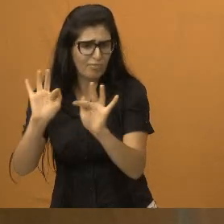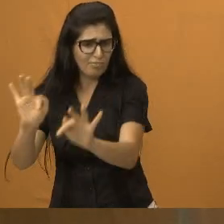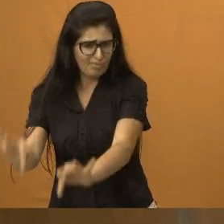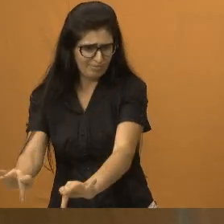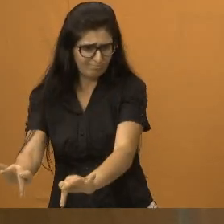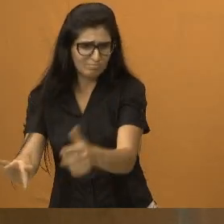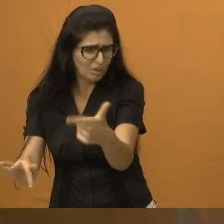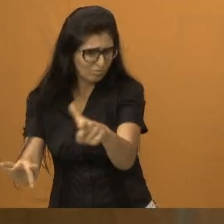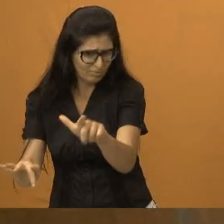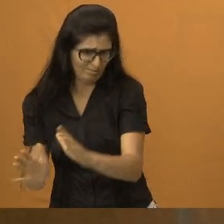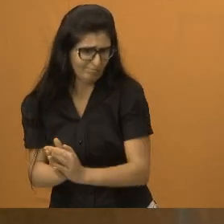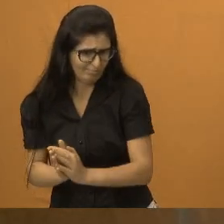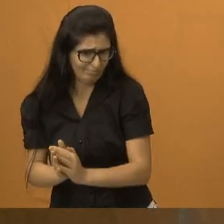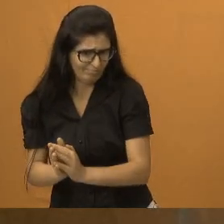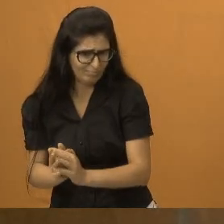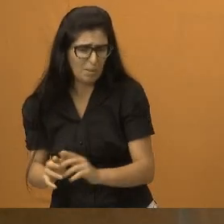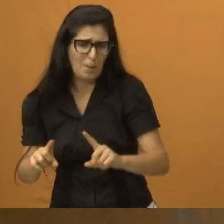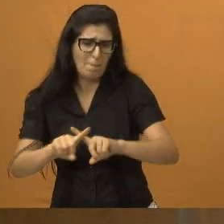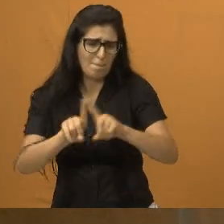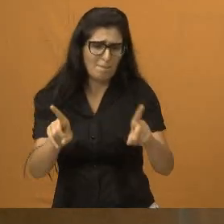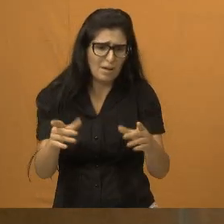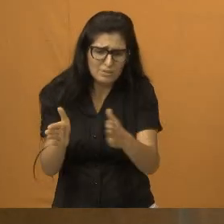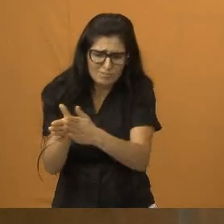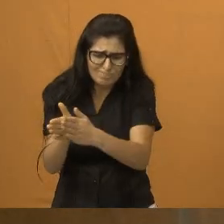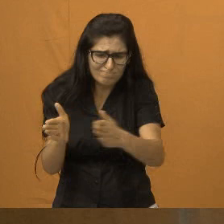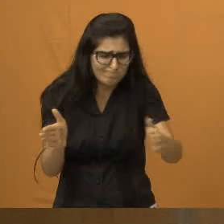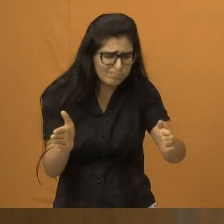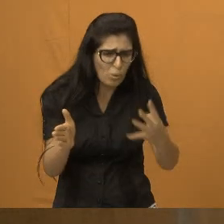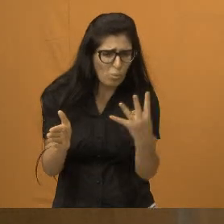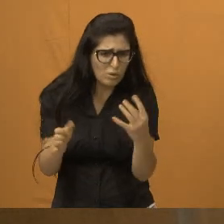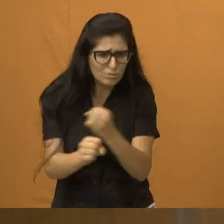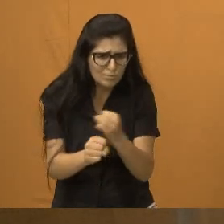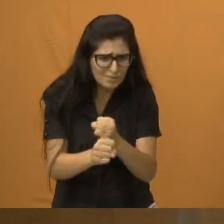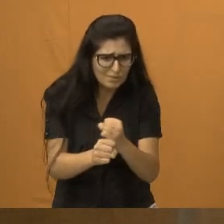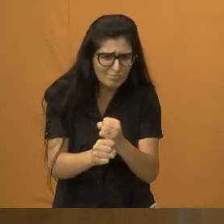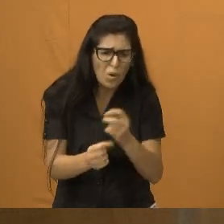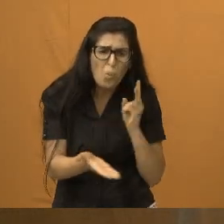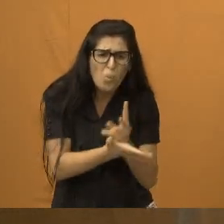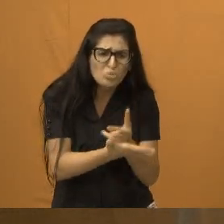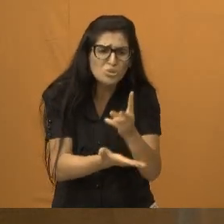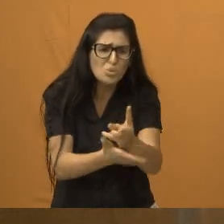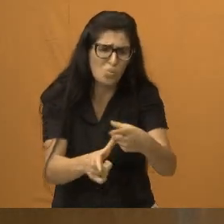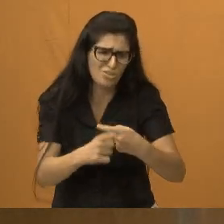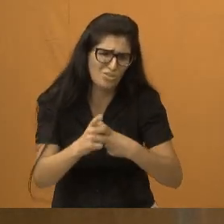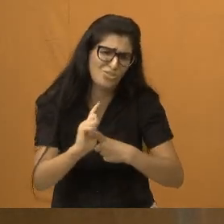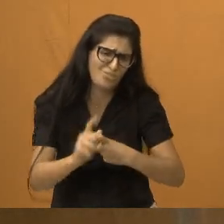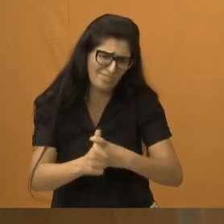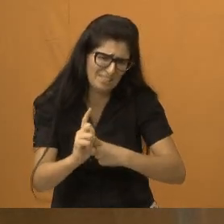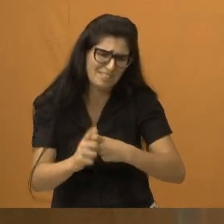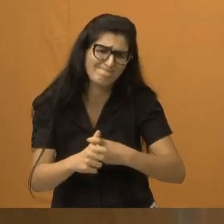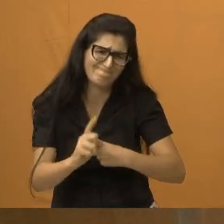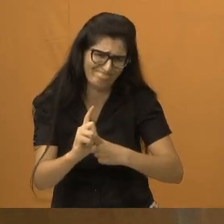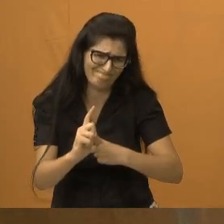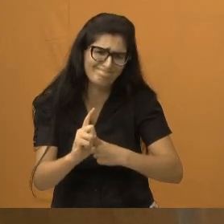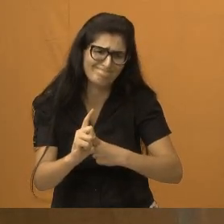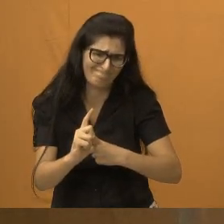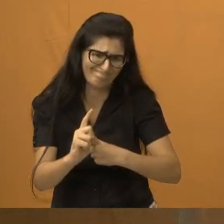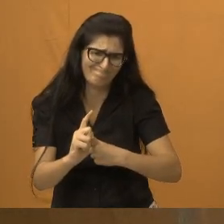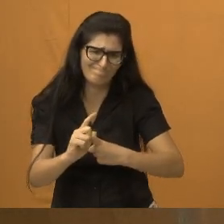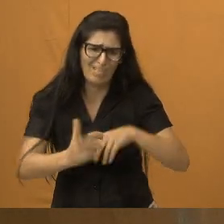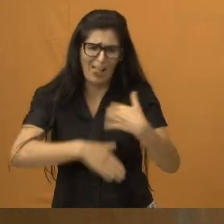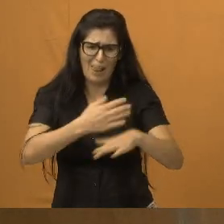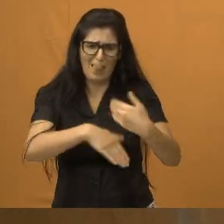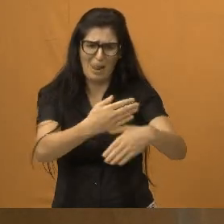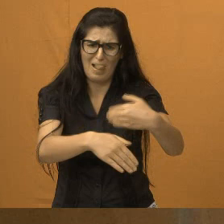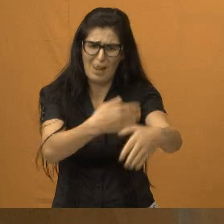uma dívida concentrada a um único exercício. Ela é, de uma forma assim, a ser diluída a vários exercícios.